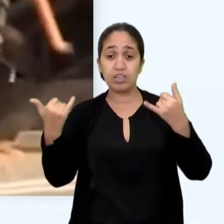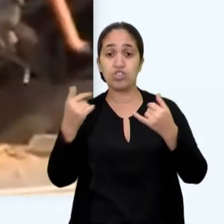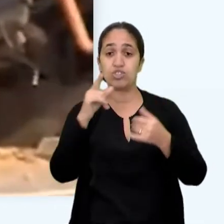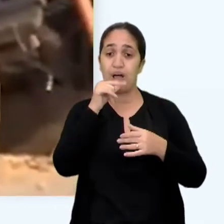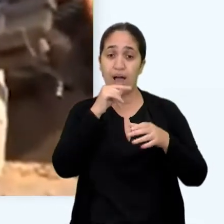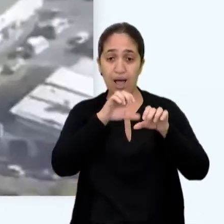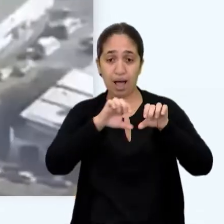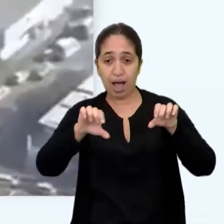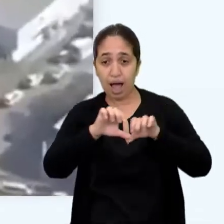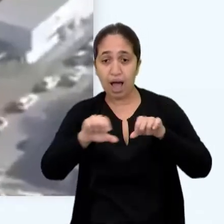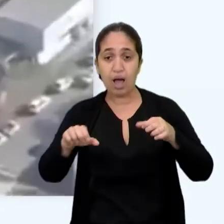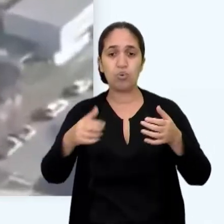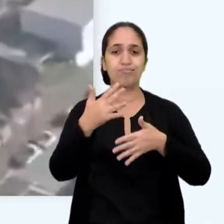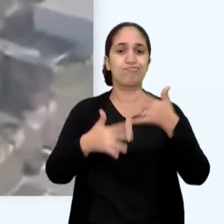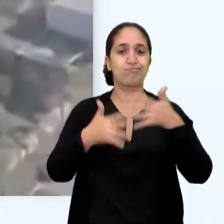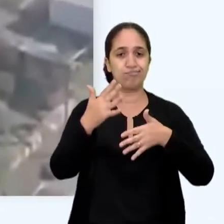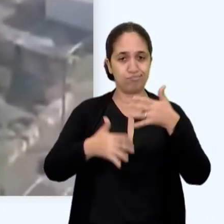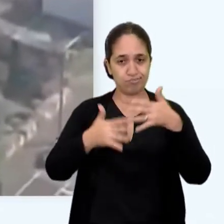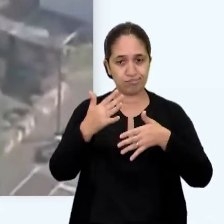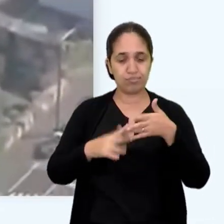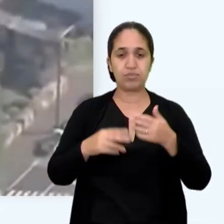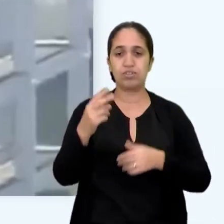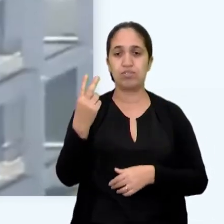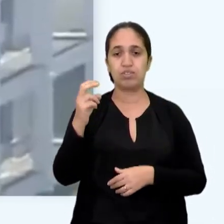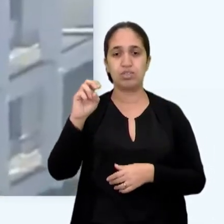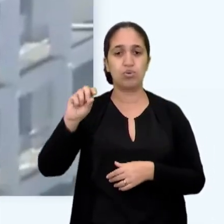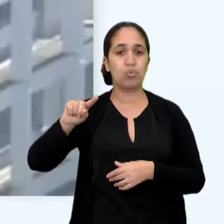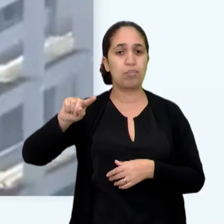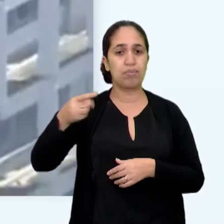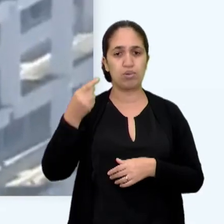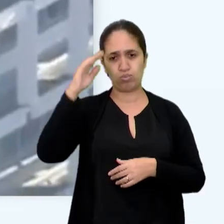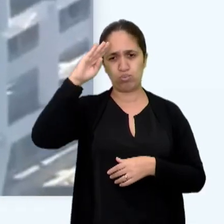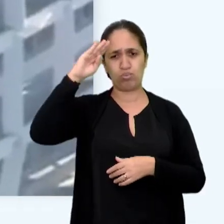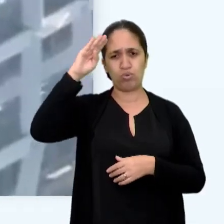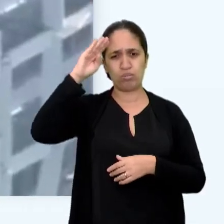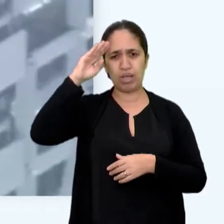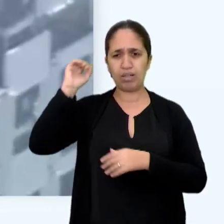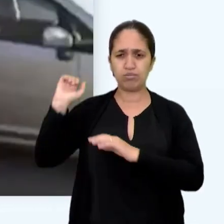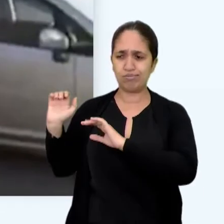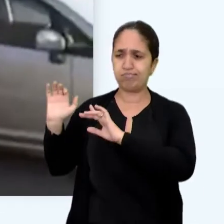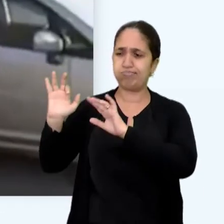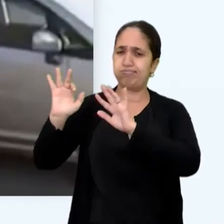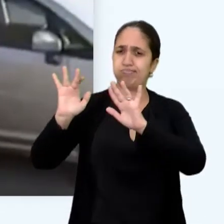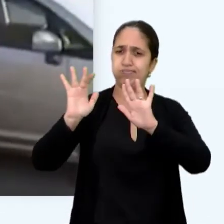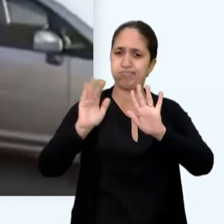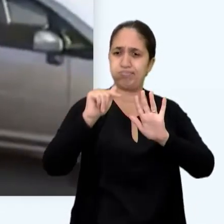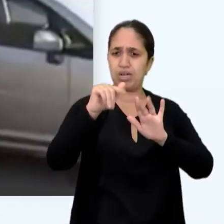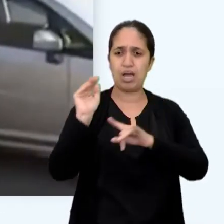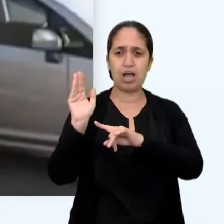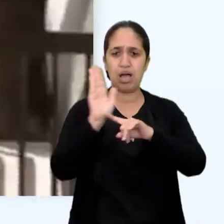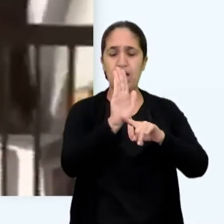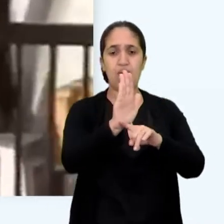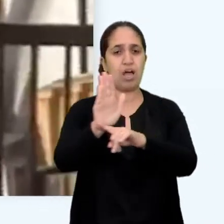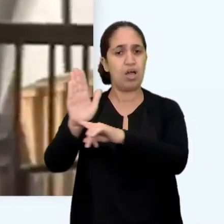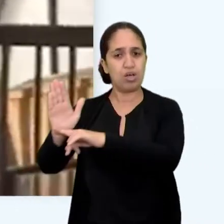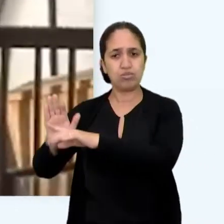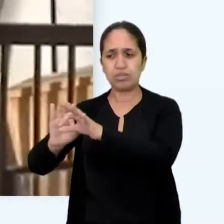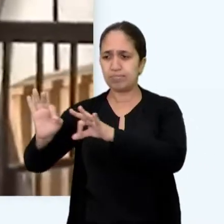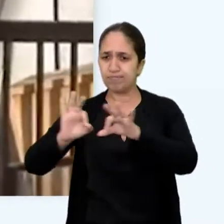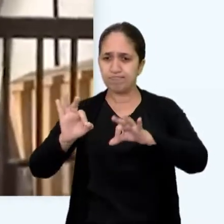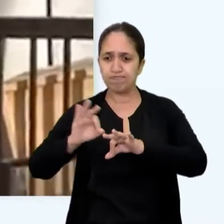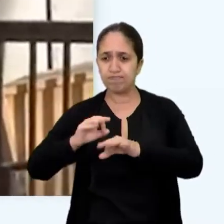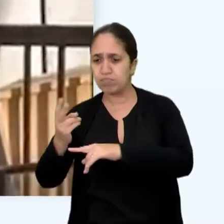foram atingidos. Cerca de 25 mil soldados foram enviados à região para ajudar no trabalho de busca